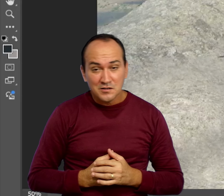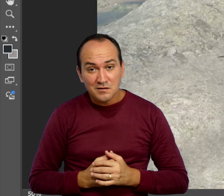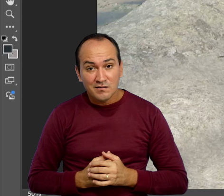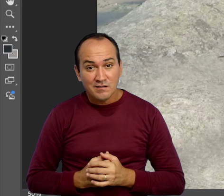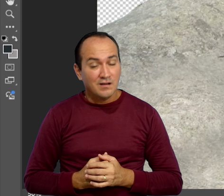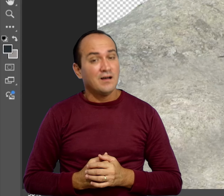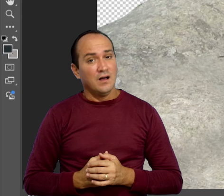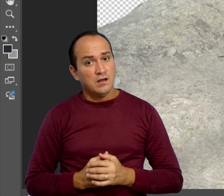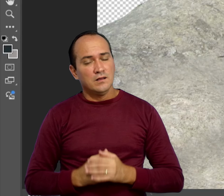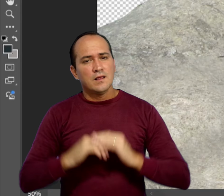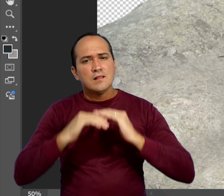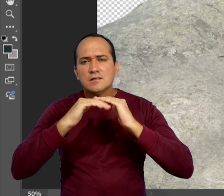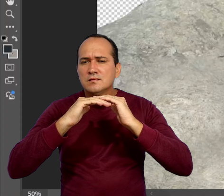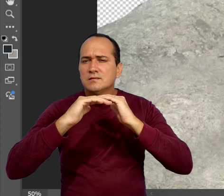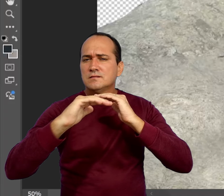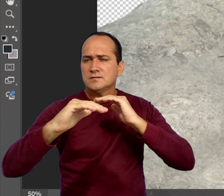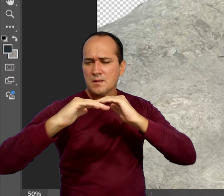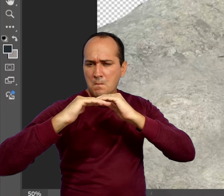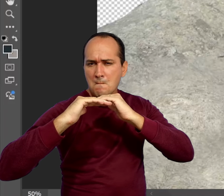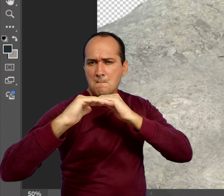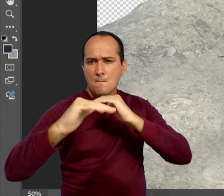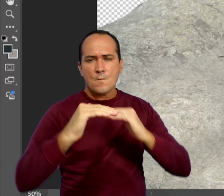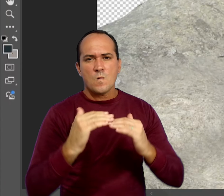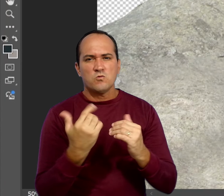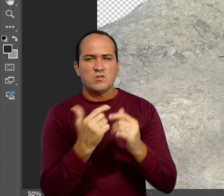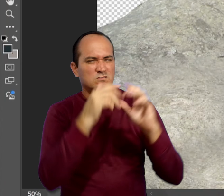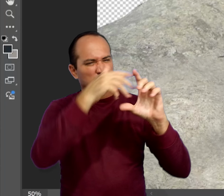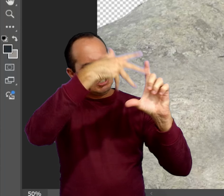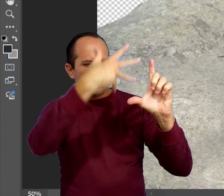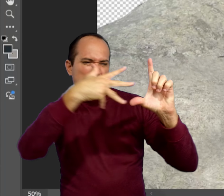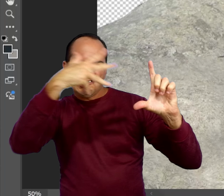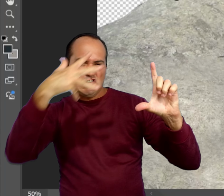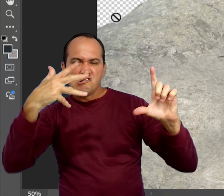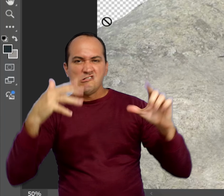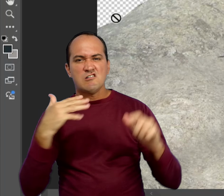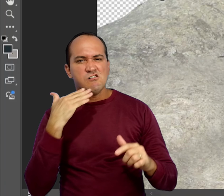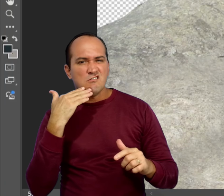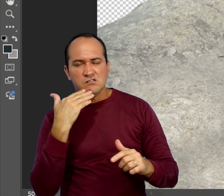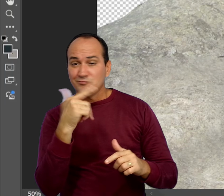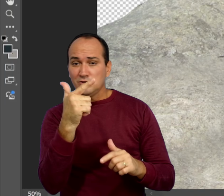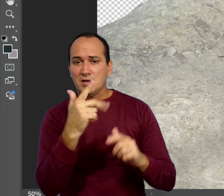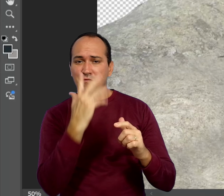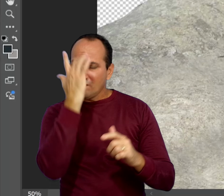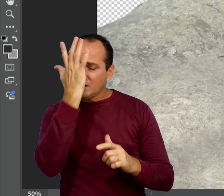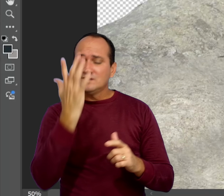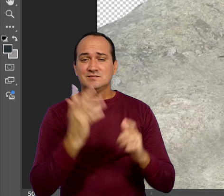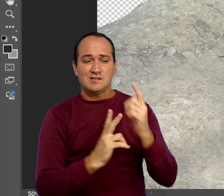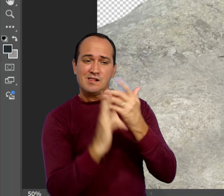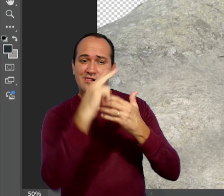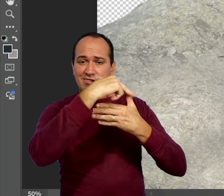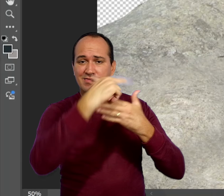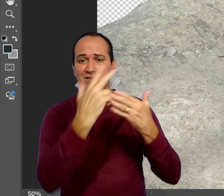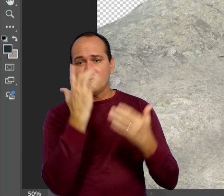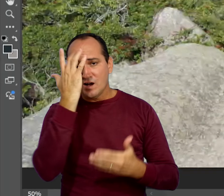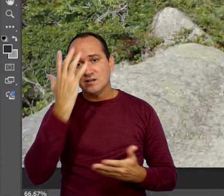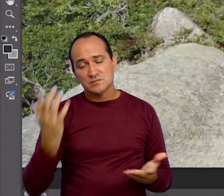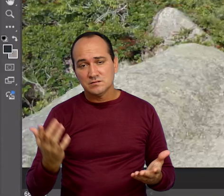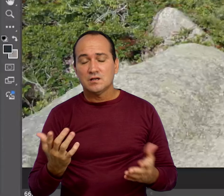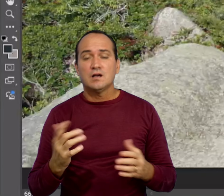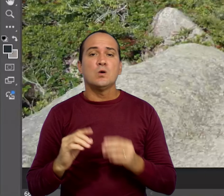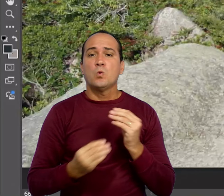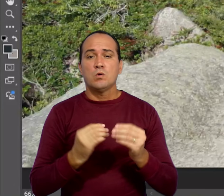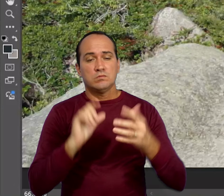ó, ela está bem lisa, né? Não tem aqueles galinhos, não tem aquelas coisas, justamente para facilitar o recorte. Então, para fazer